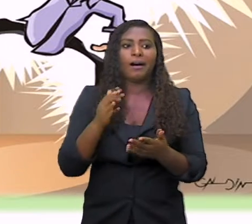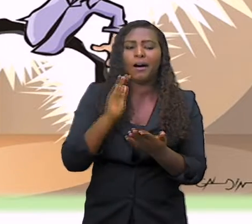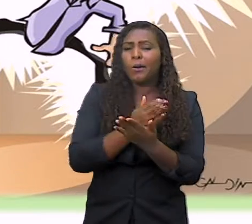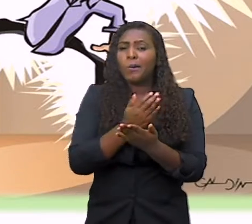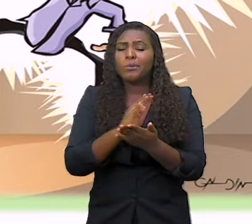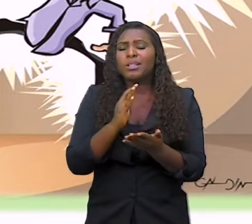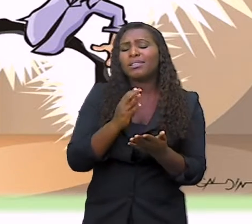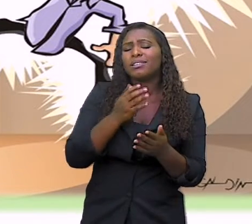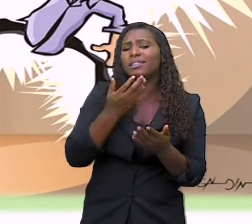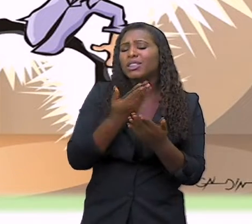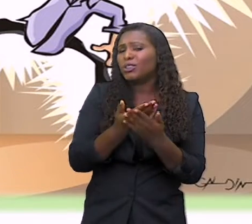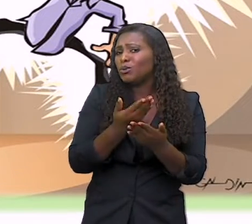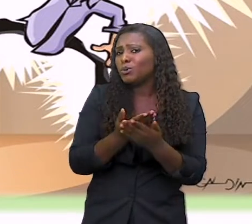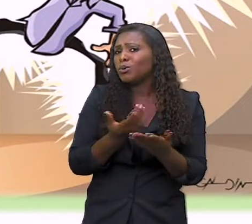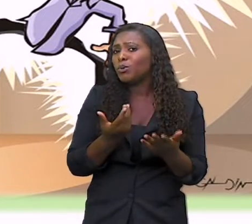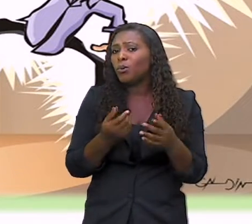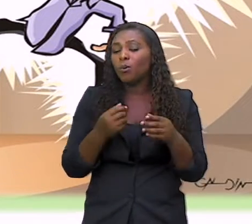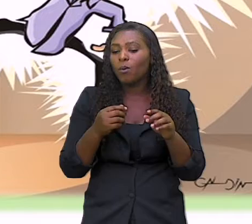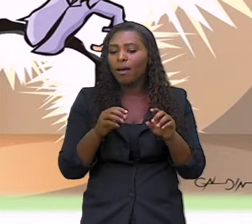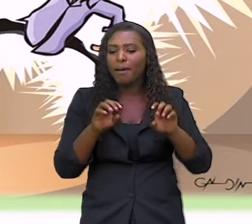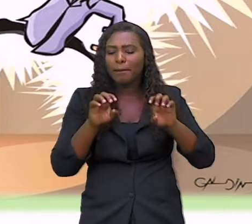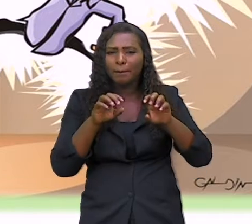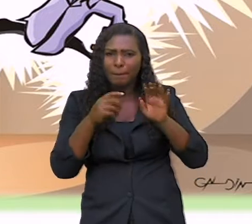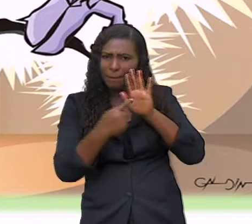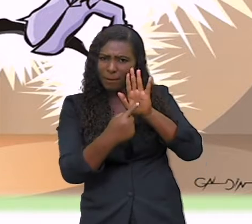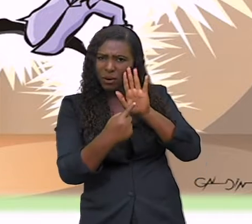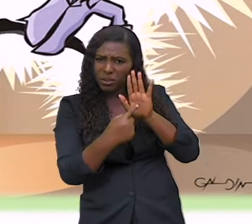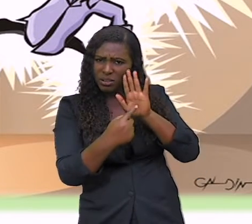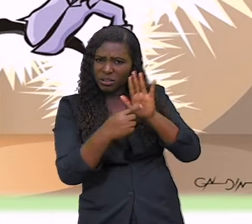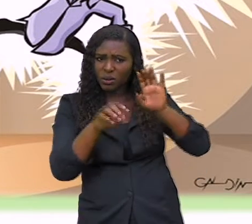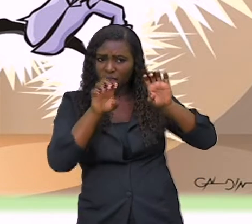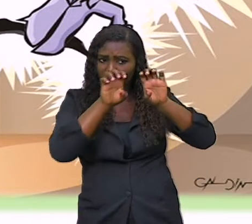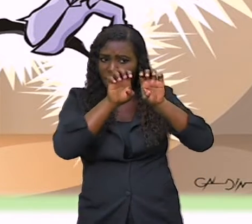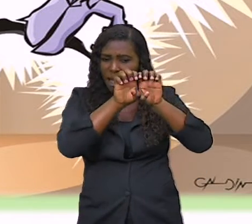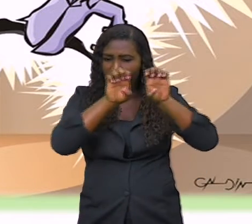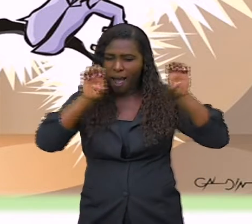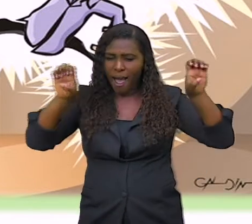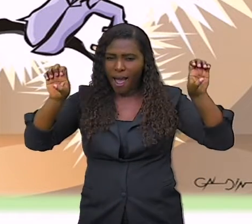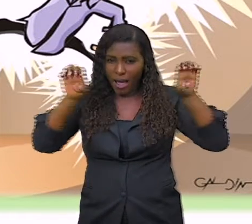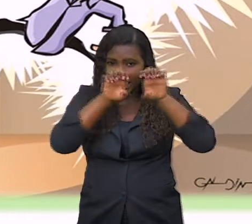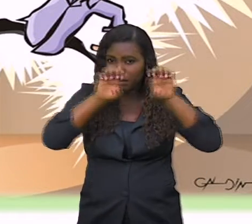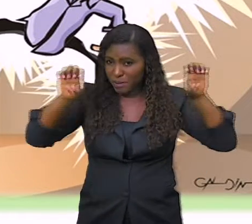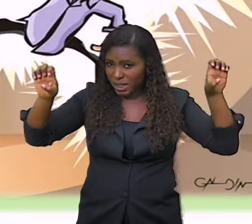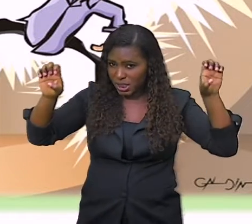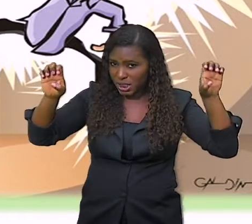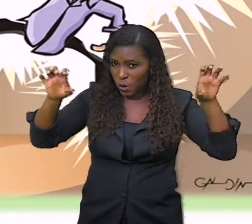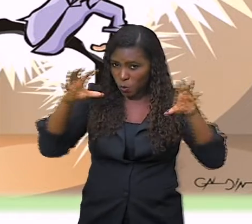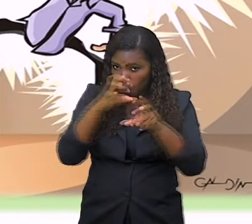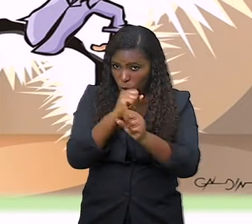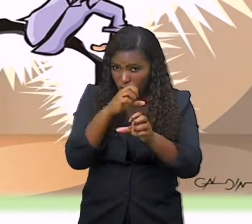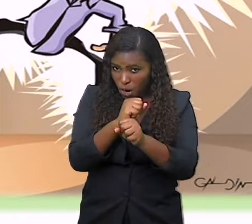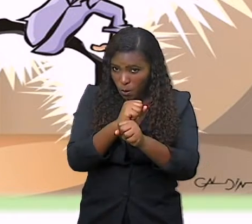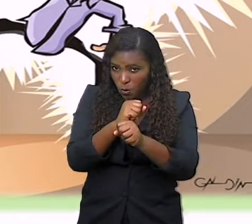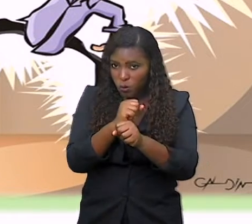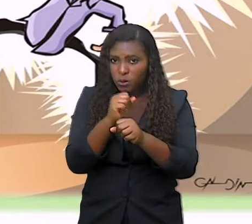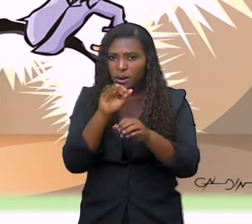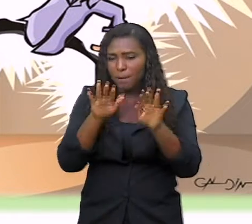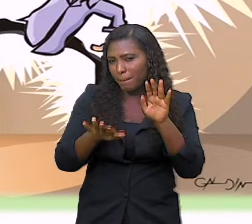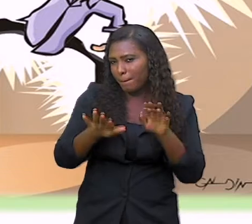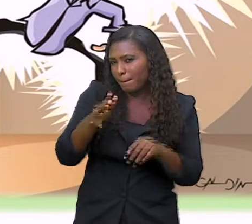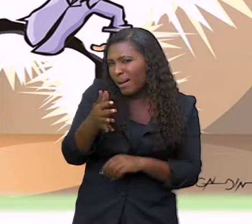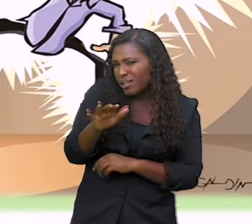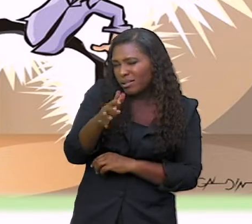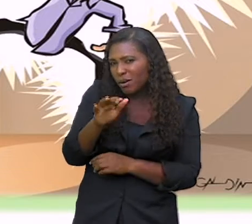alguns valores aproximados. Então veja só, uma corrente elétrica de 1